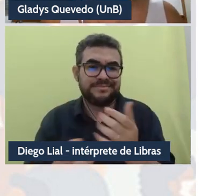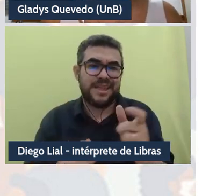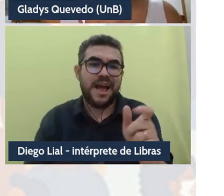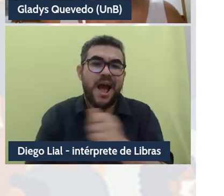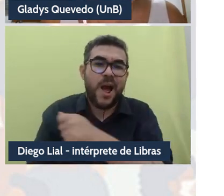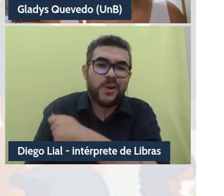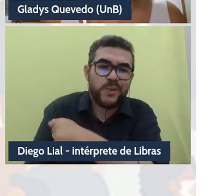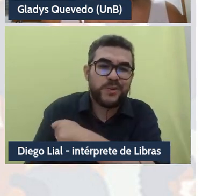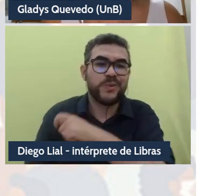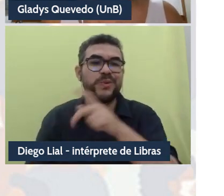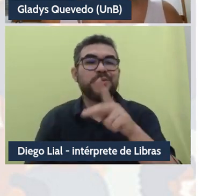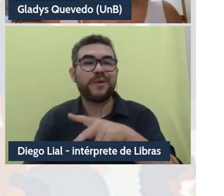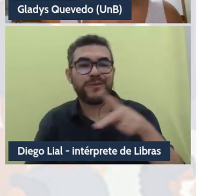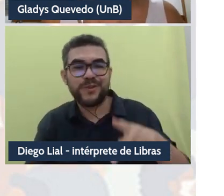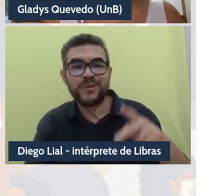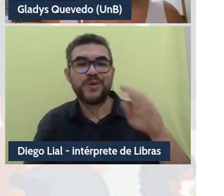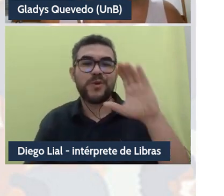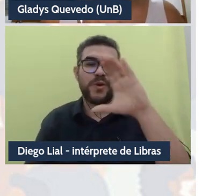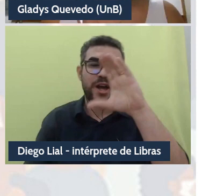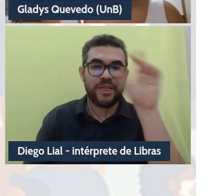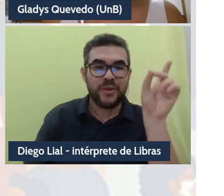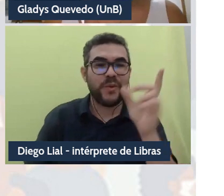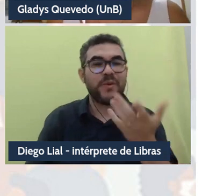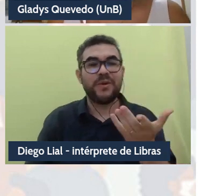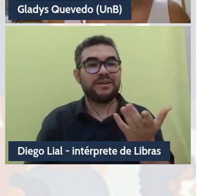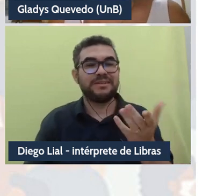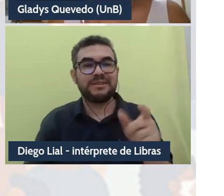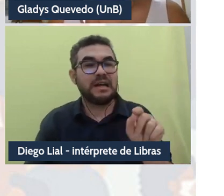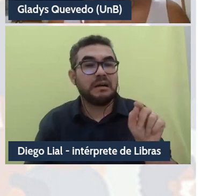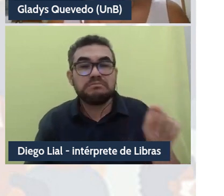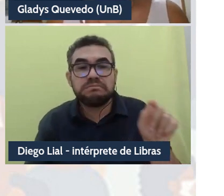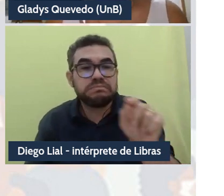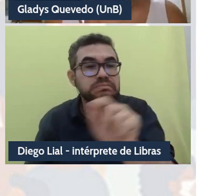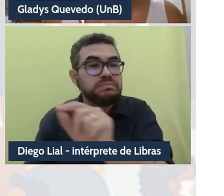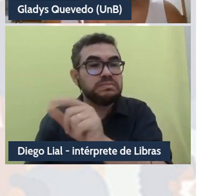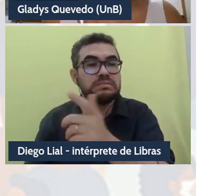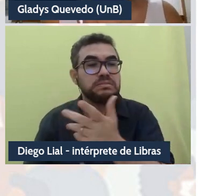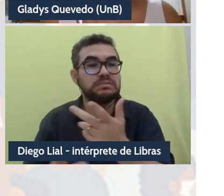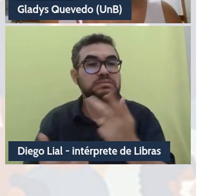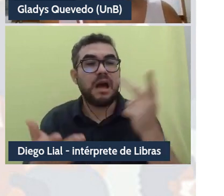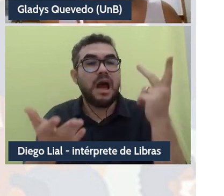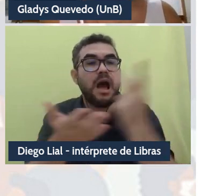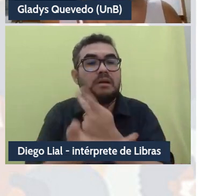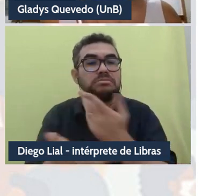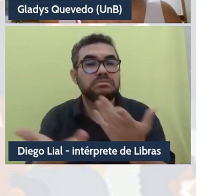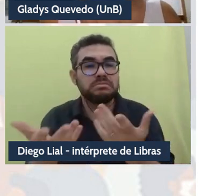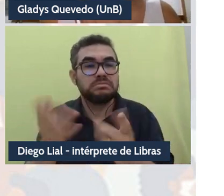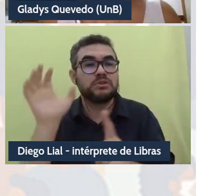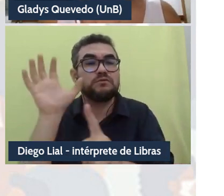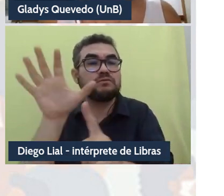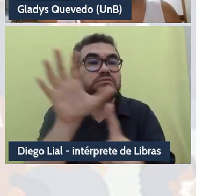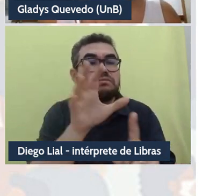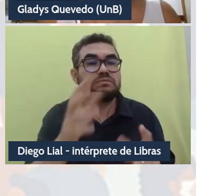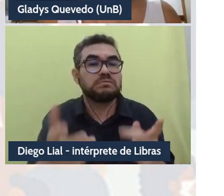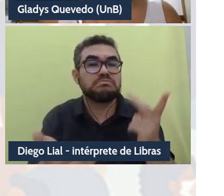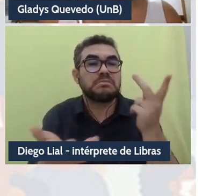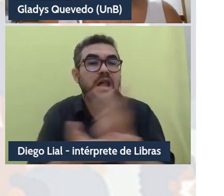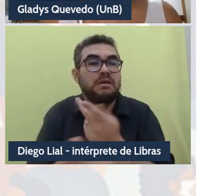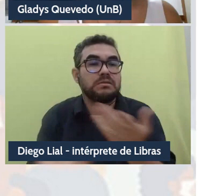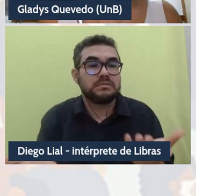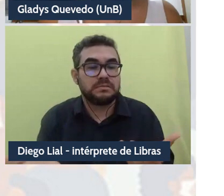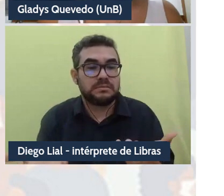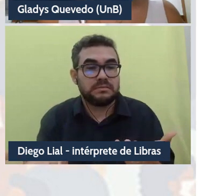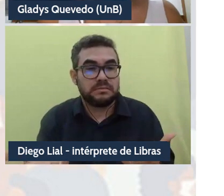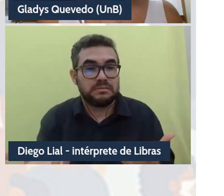professores, coordenadores, né? Enfim, todas as pessoas, né, envolvidas aí. Eu tenho que ver